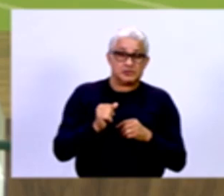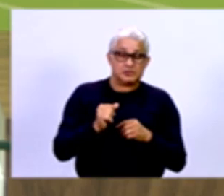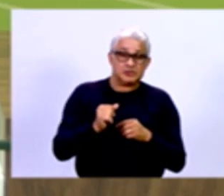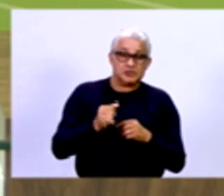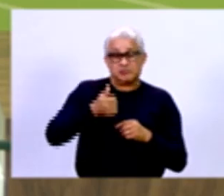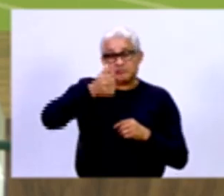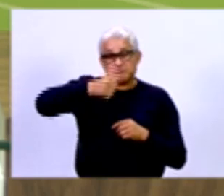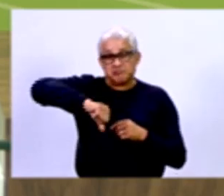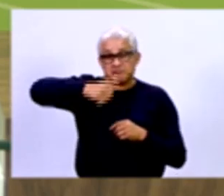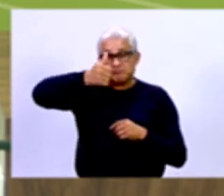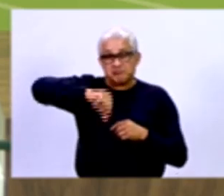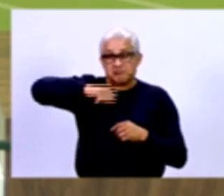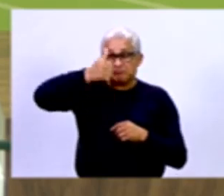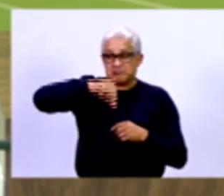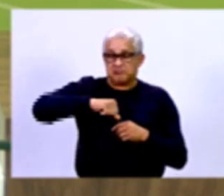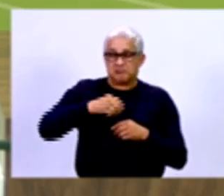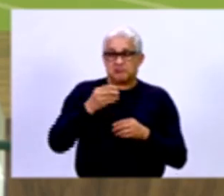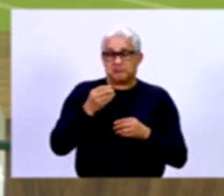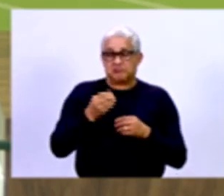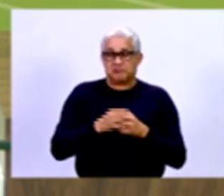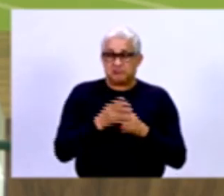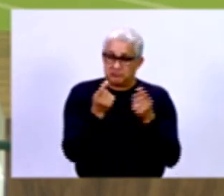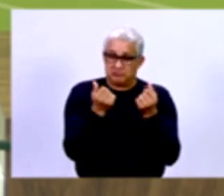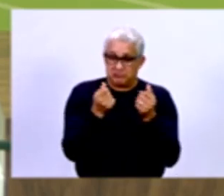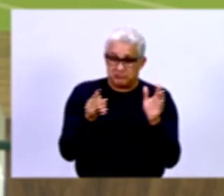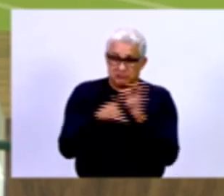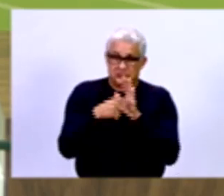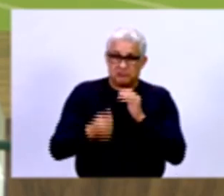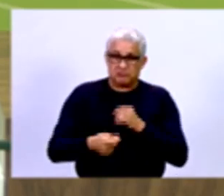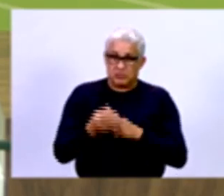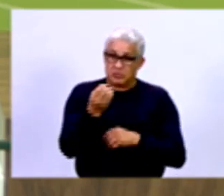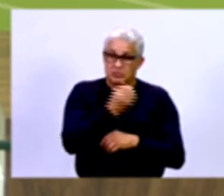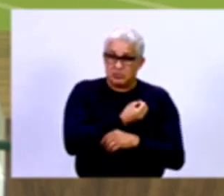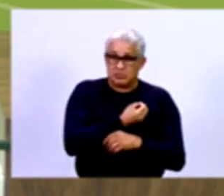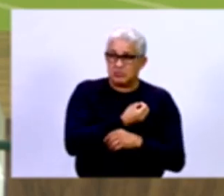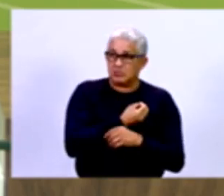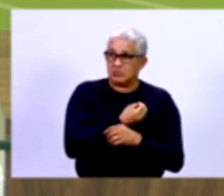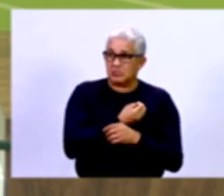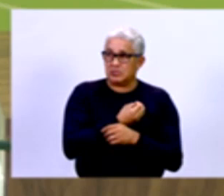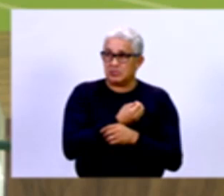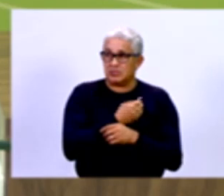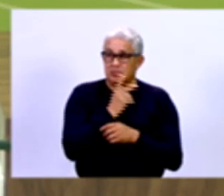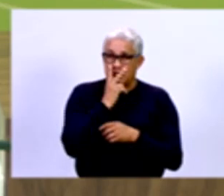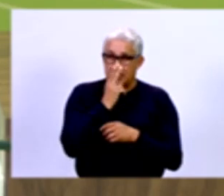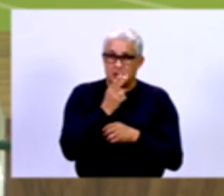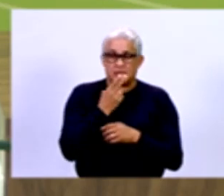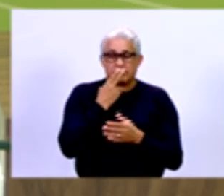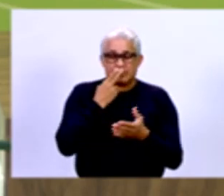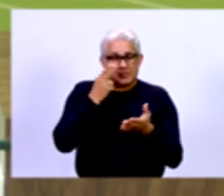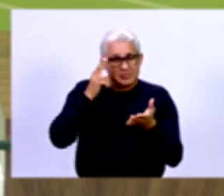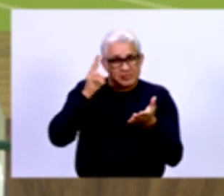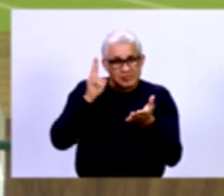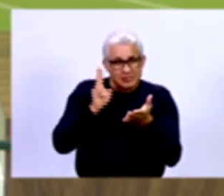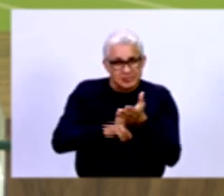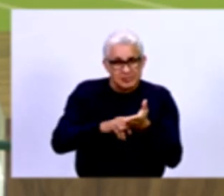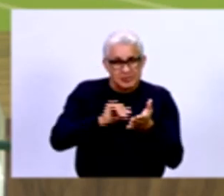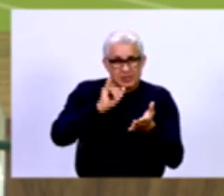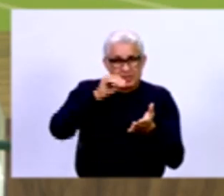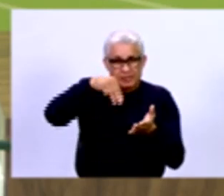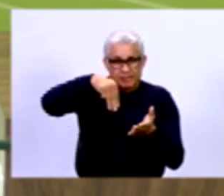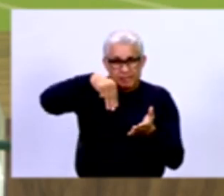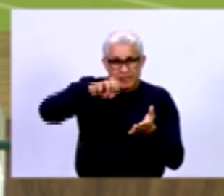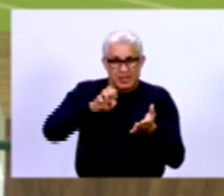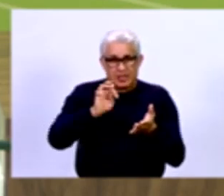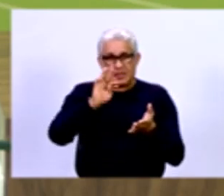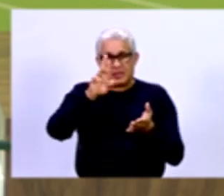as condições da economia e vai dar uma nota. Essa nota é como se fosse igual aquele selo que o Inmetro dá de garantia,